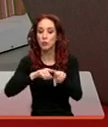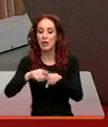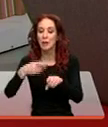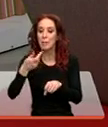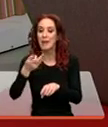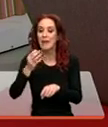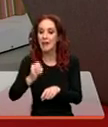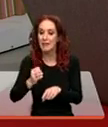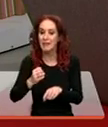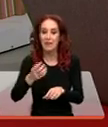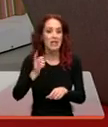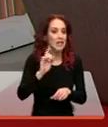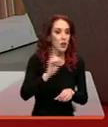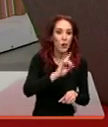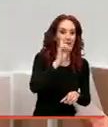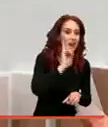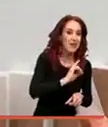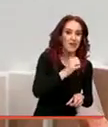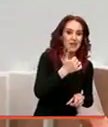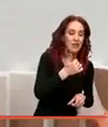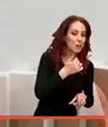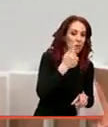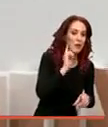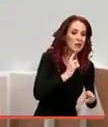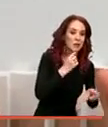exatamente um conjunto de acusações